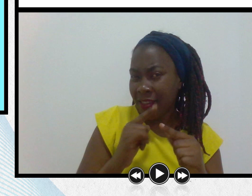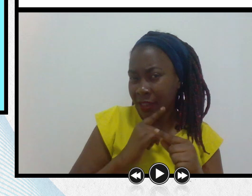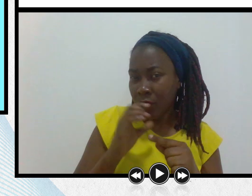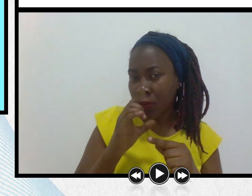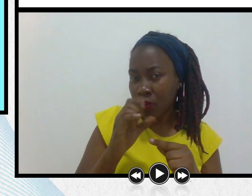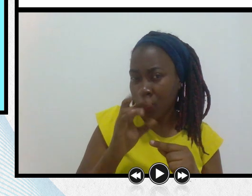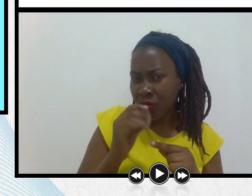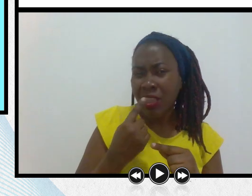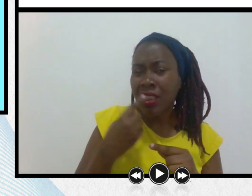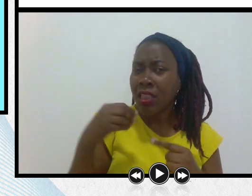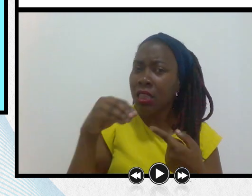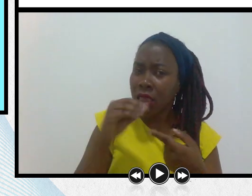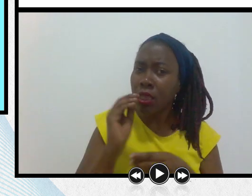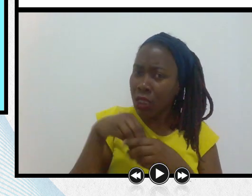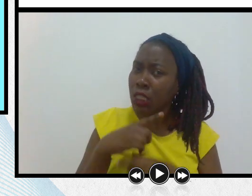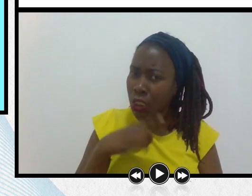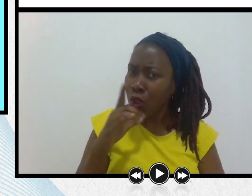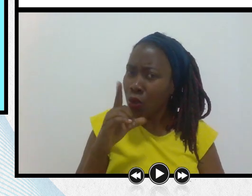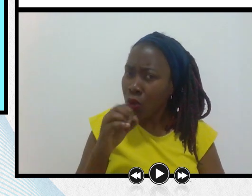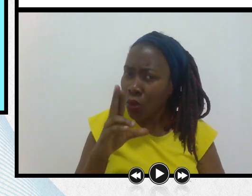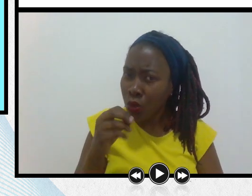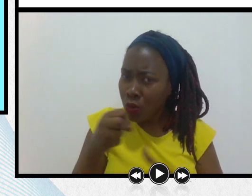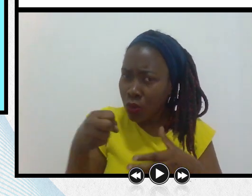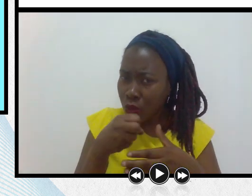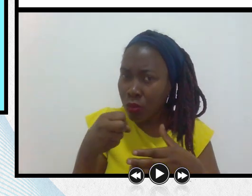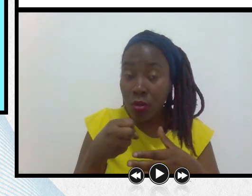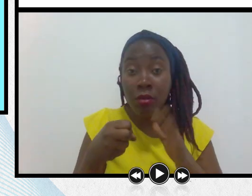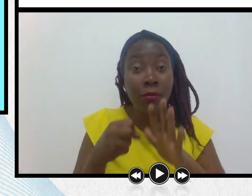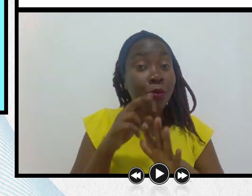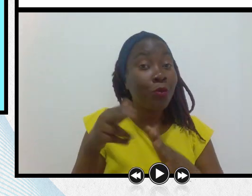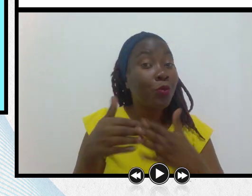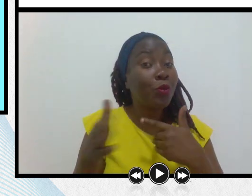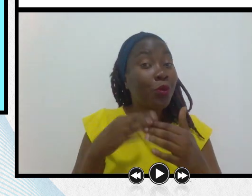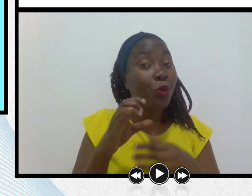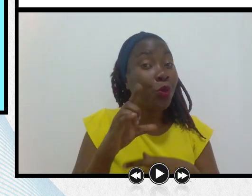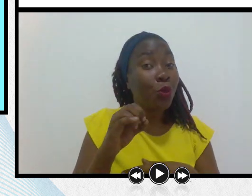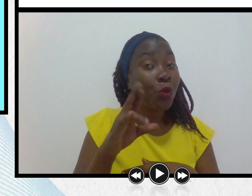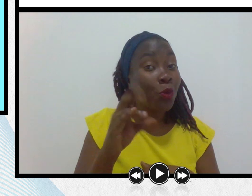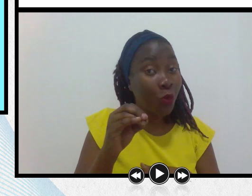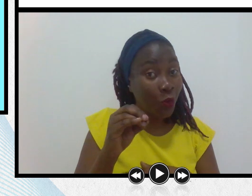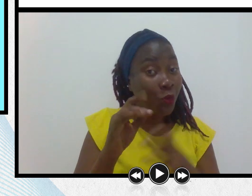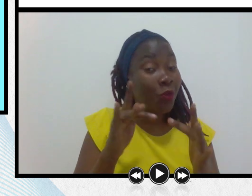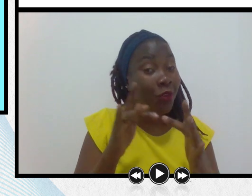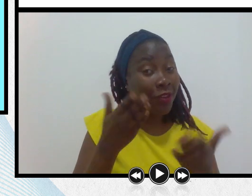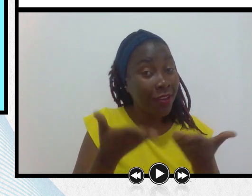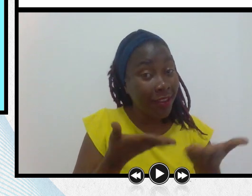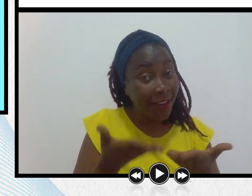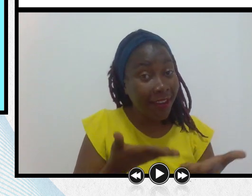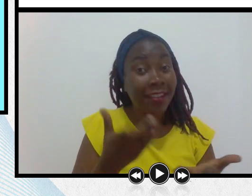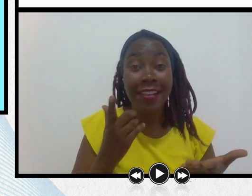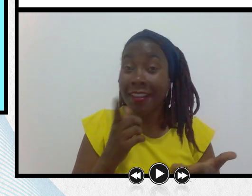cloro, o sal não tem cloro, o sal de cozinha não tem cloro, mas não é qualquer cloro que trata a água, né, que